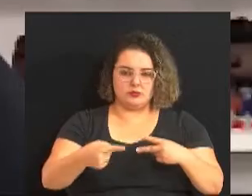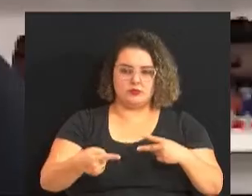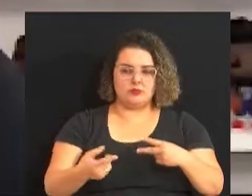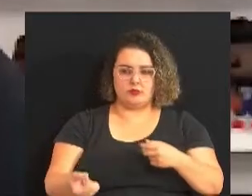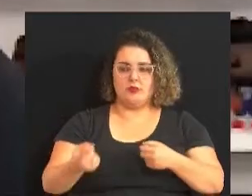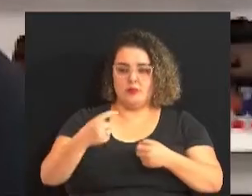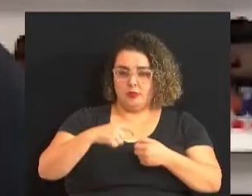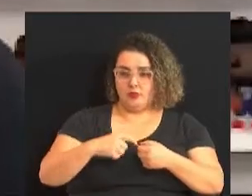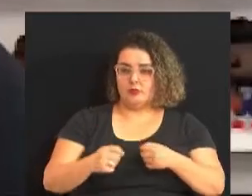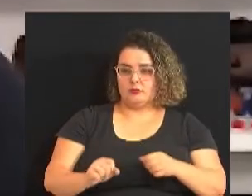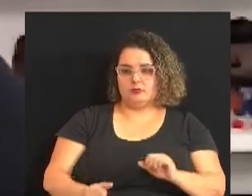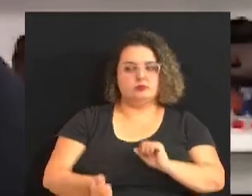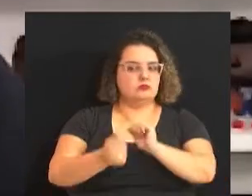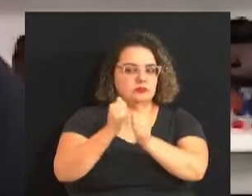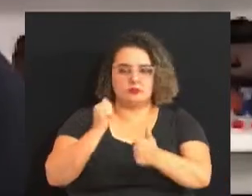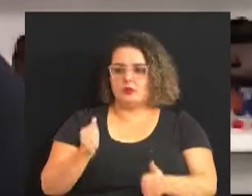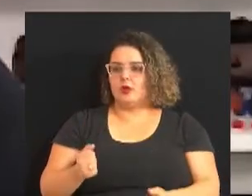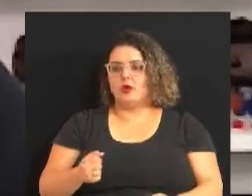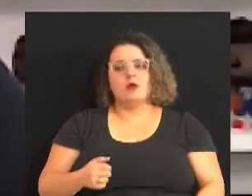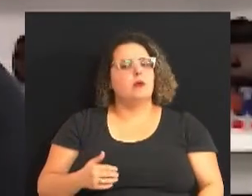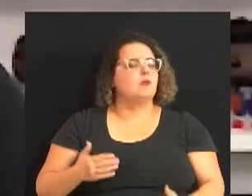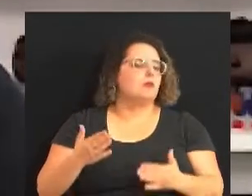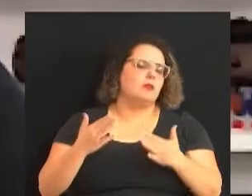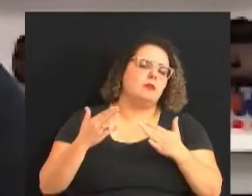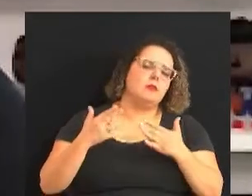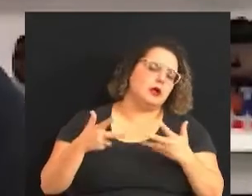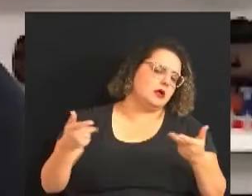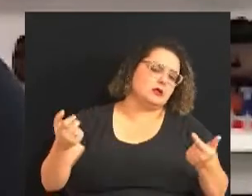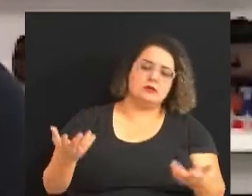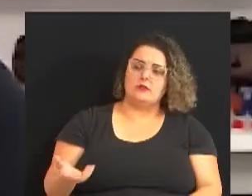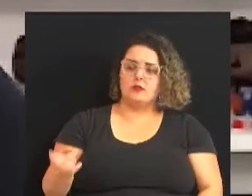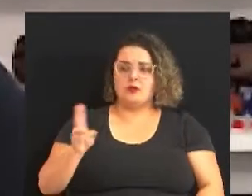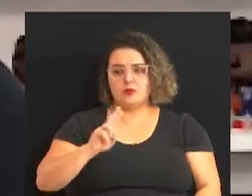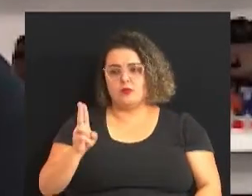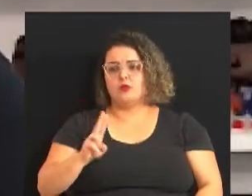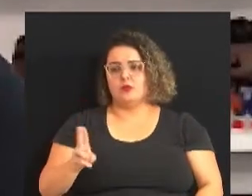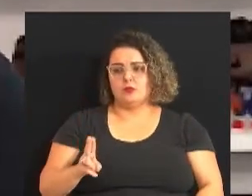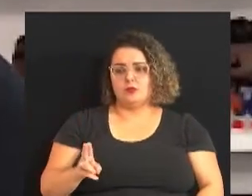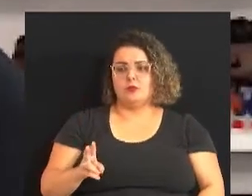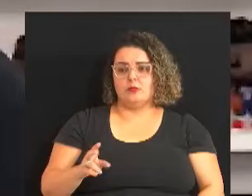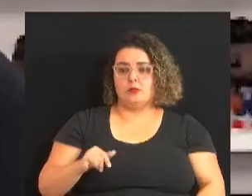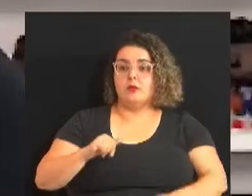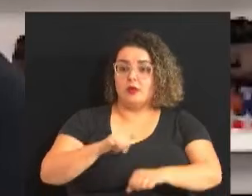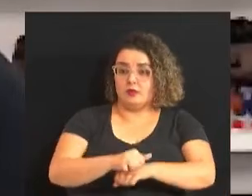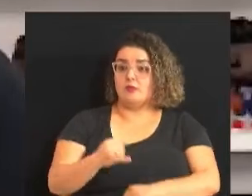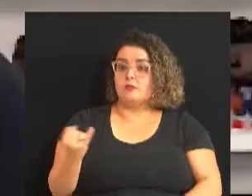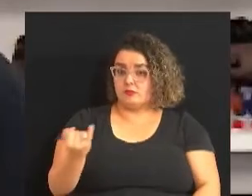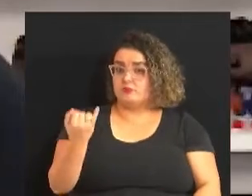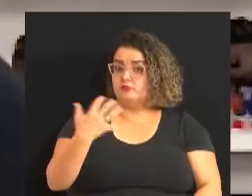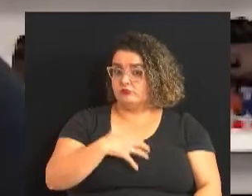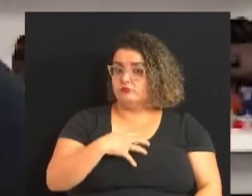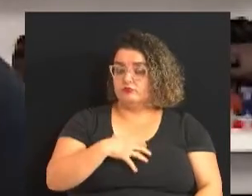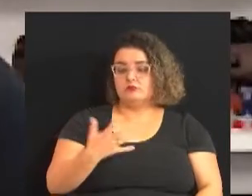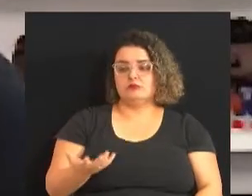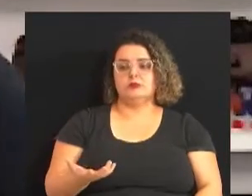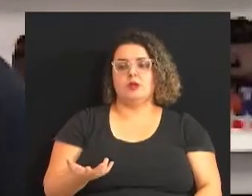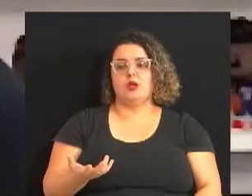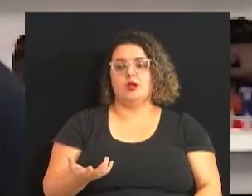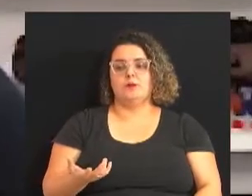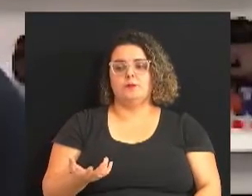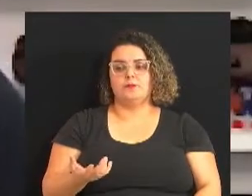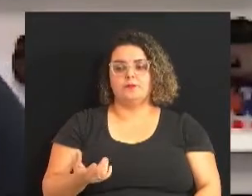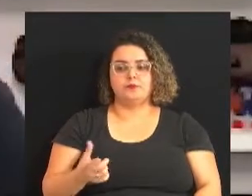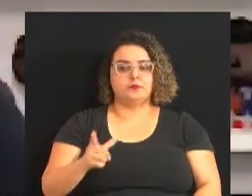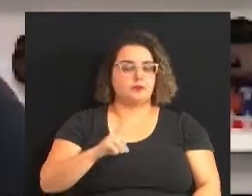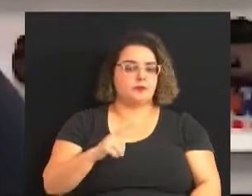bem, muito talentosa, acho que é o principal nome da seleção, ela é uma ausência muito sentida, mas a gente tem muitas jogadoras que